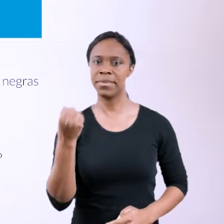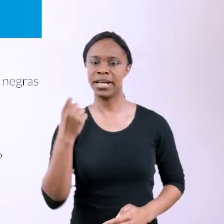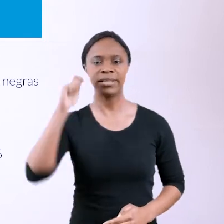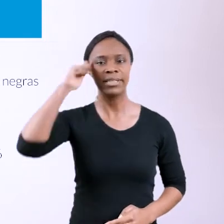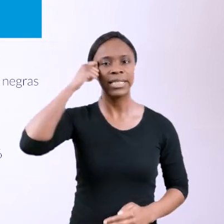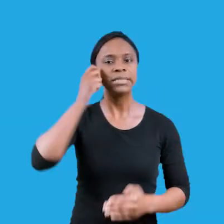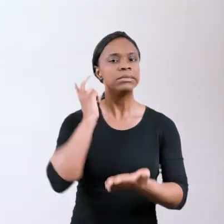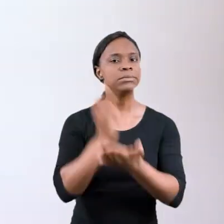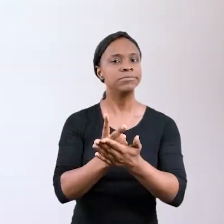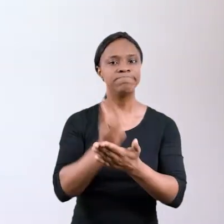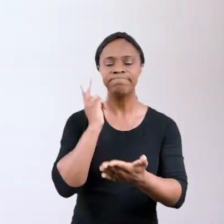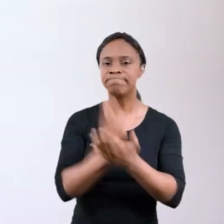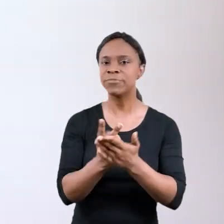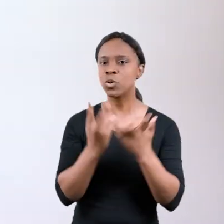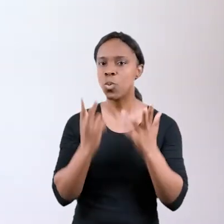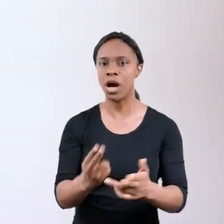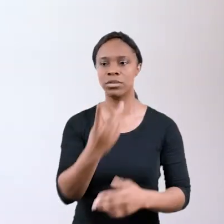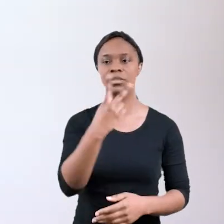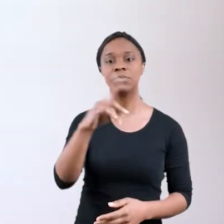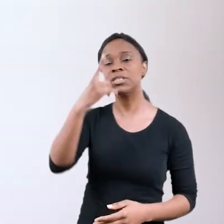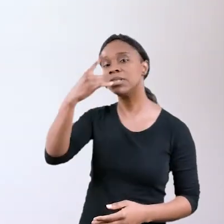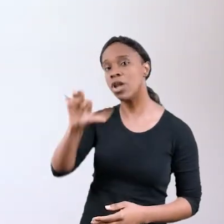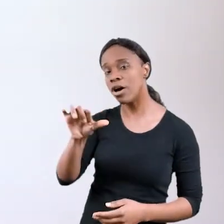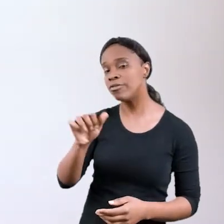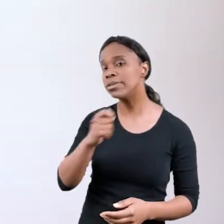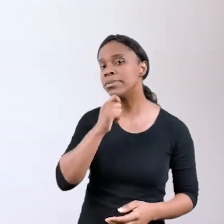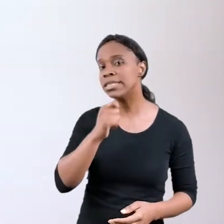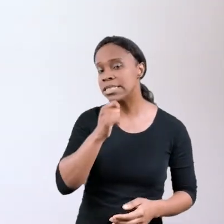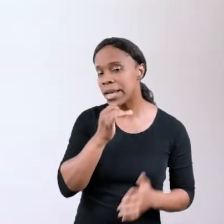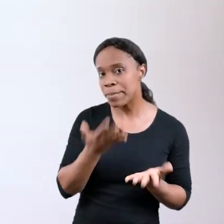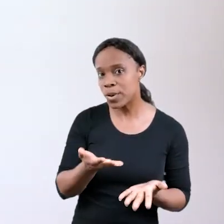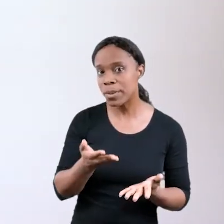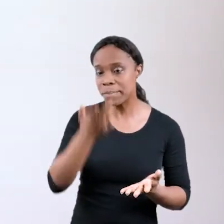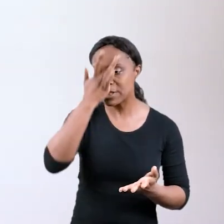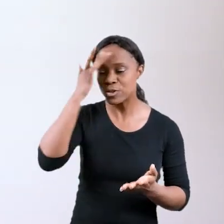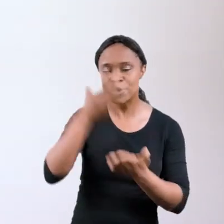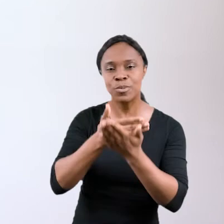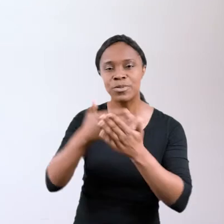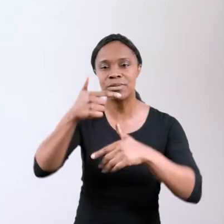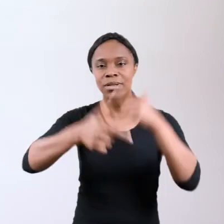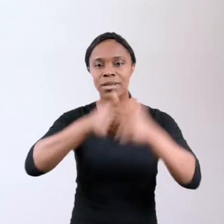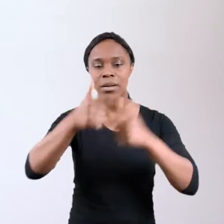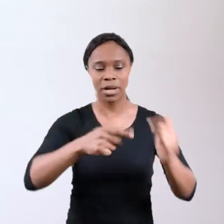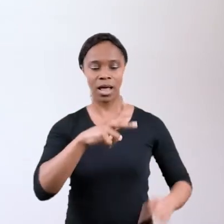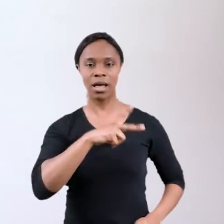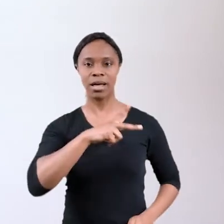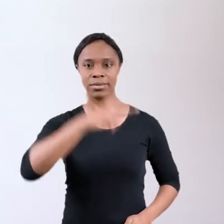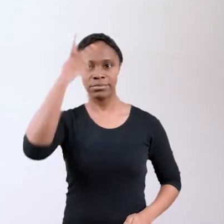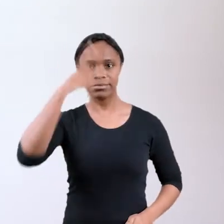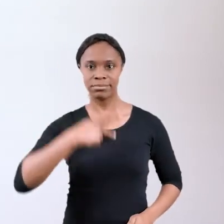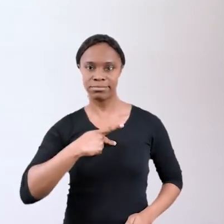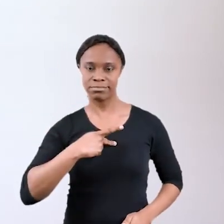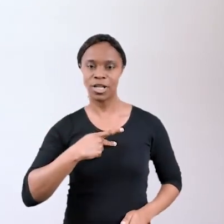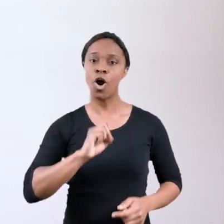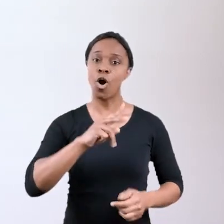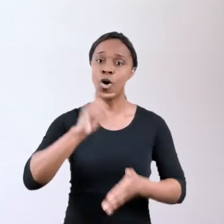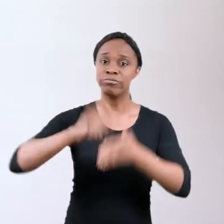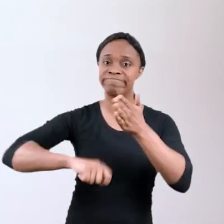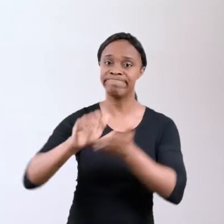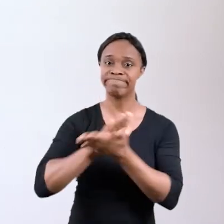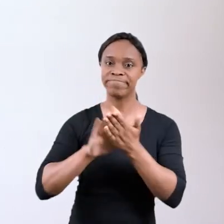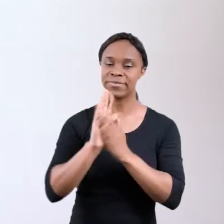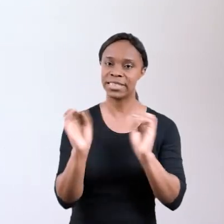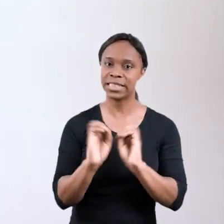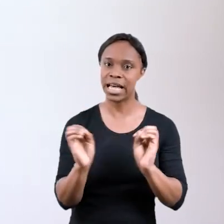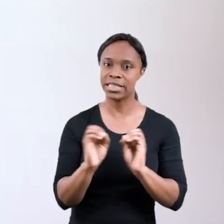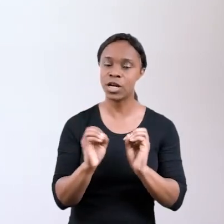persistem. Em 2019, porém, a quantidade de pessoas que trabalhavam por conta própria ou sem carteira assinada